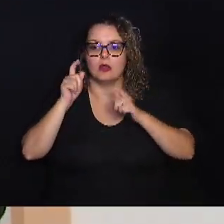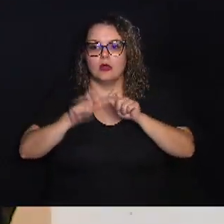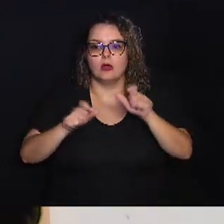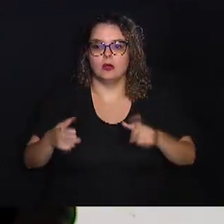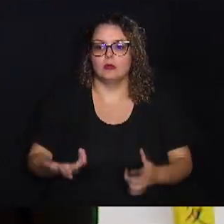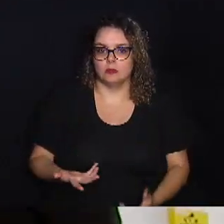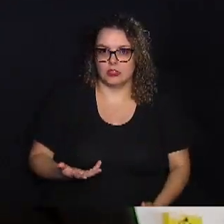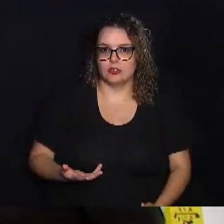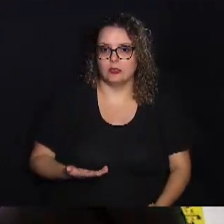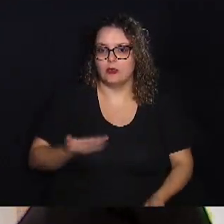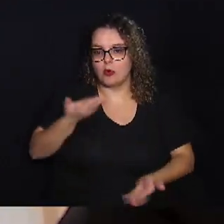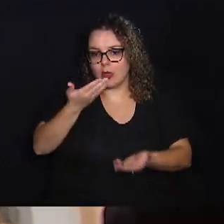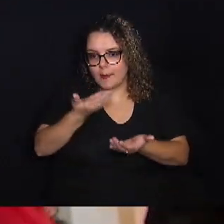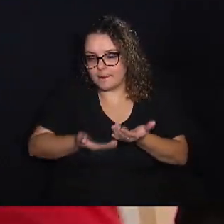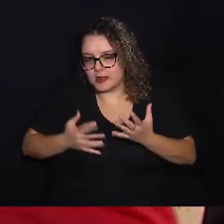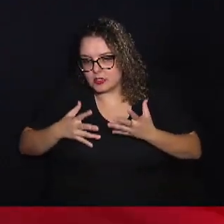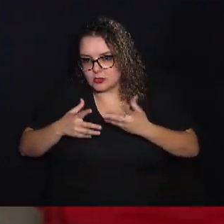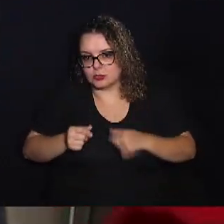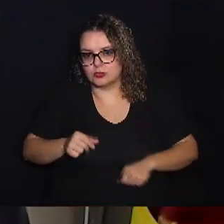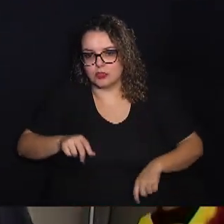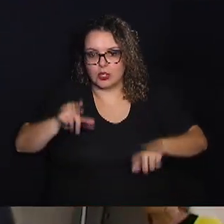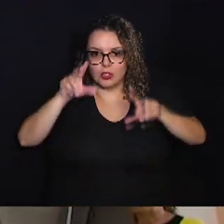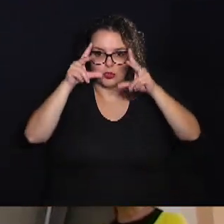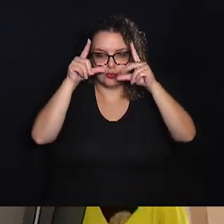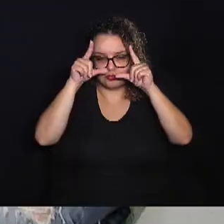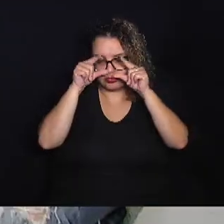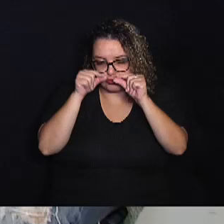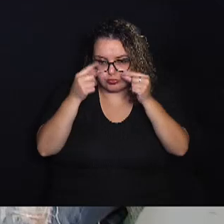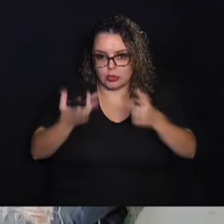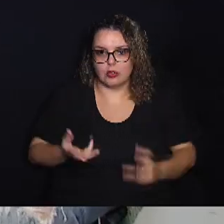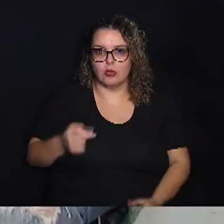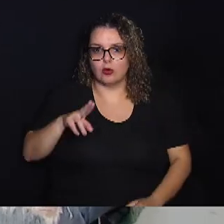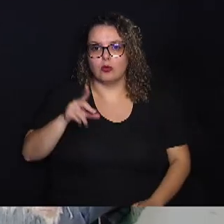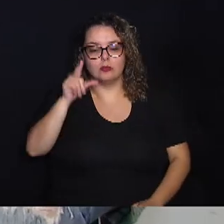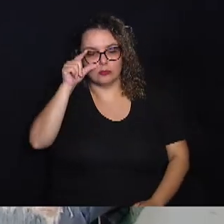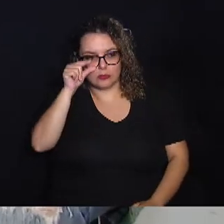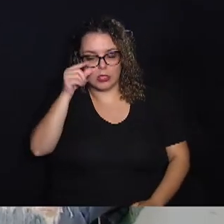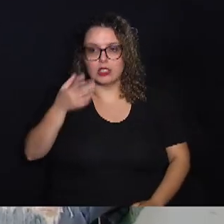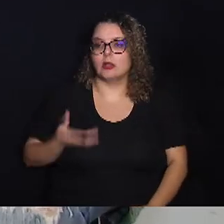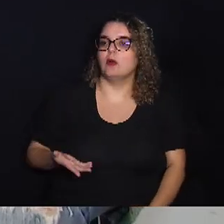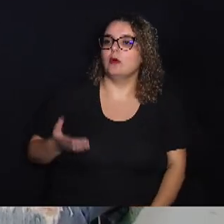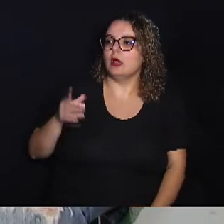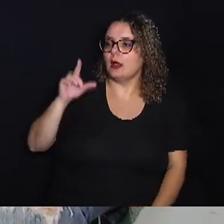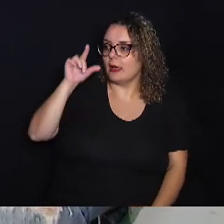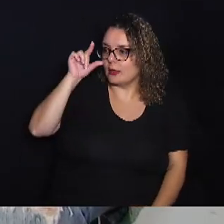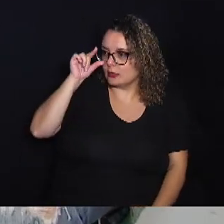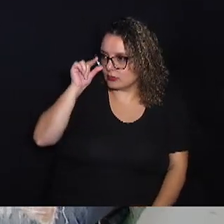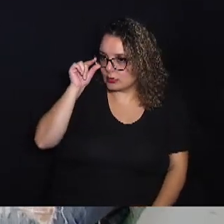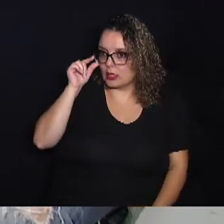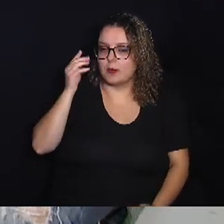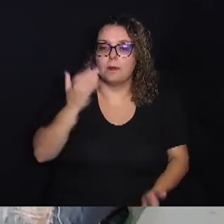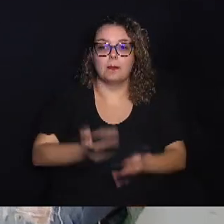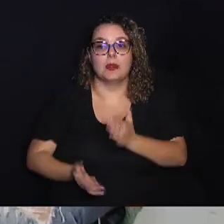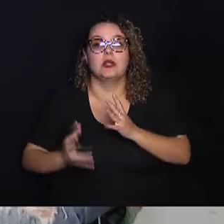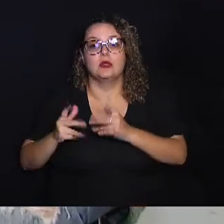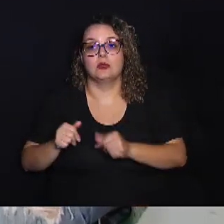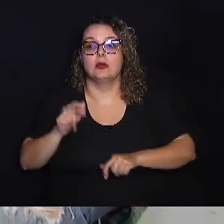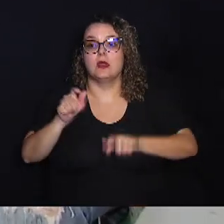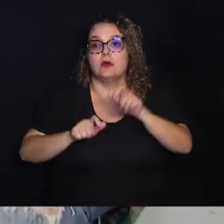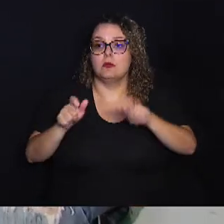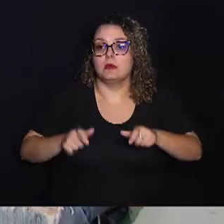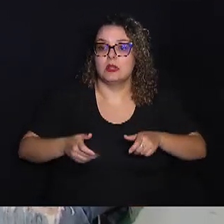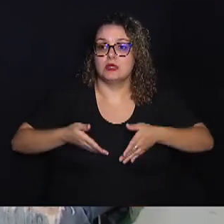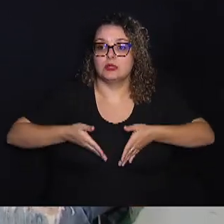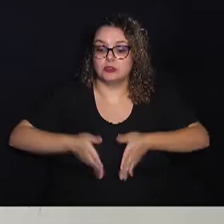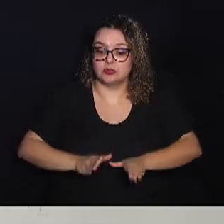a perda total de visão ou também com baixa visão? Não, são pessoas que têm baixa visão, perca total, pessoas que nasceram